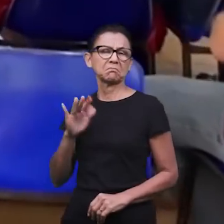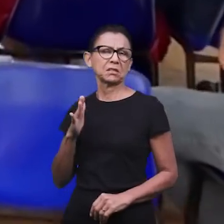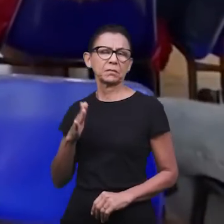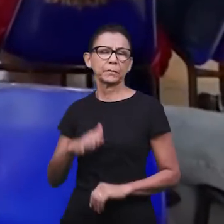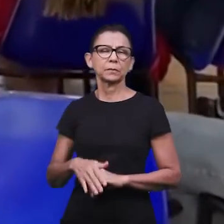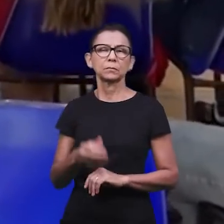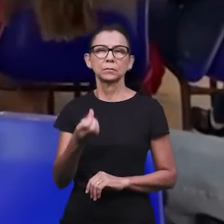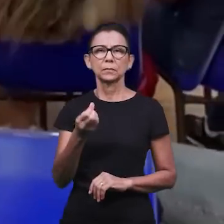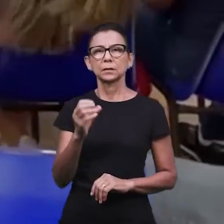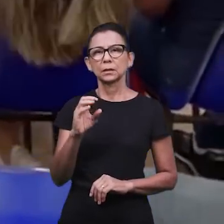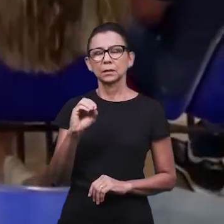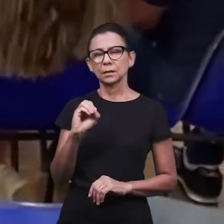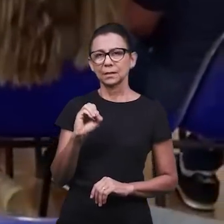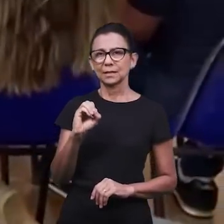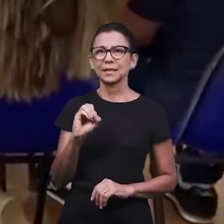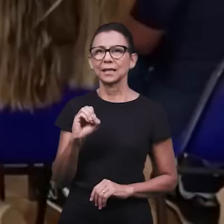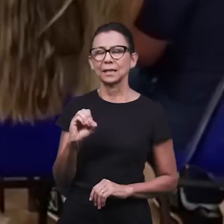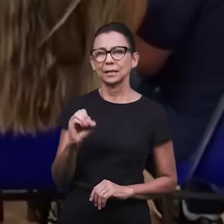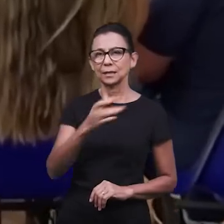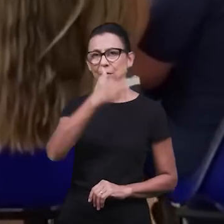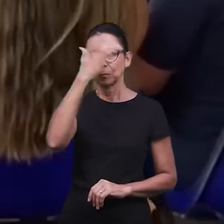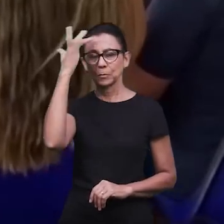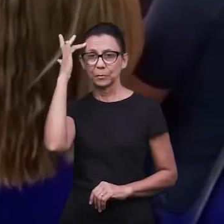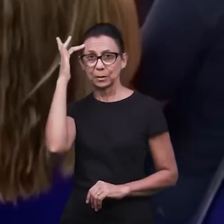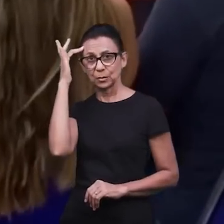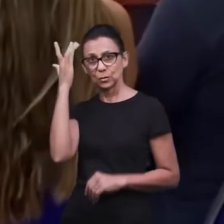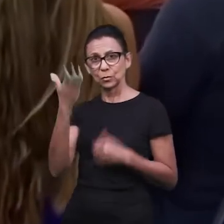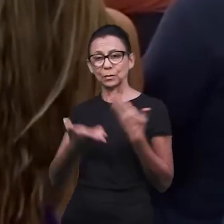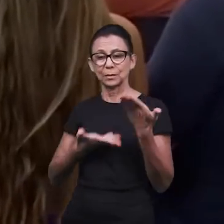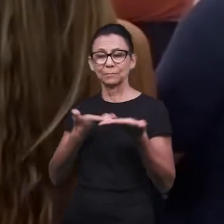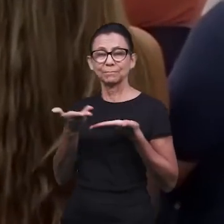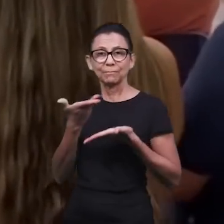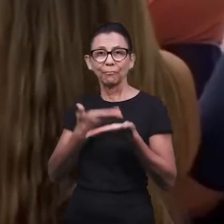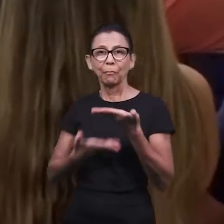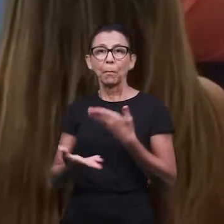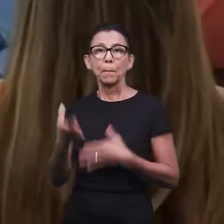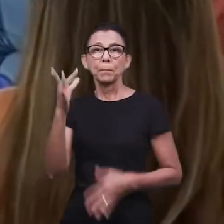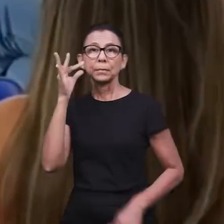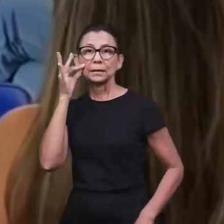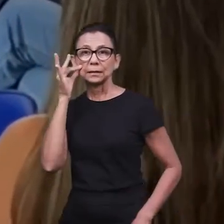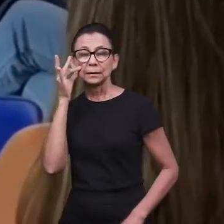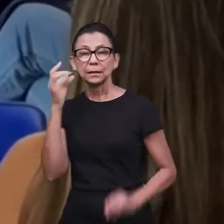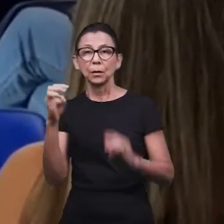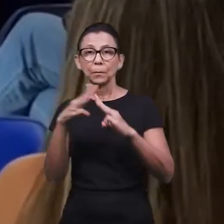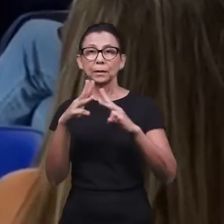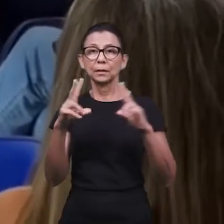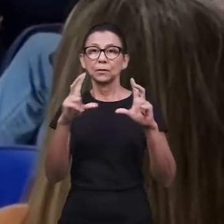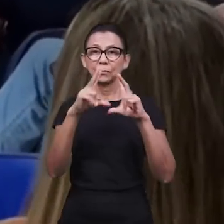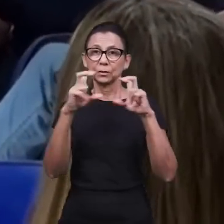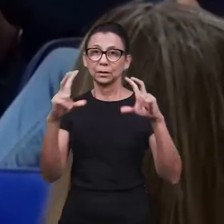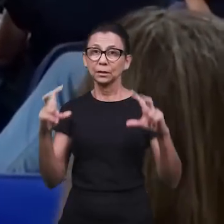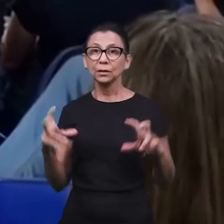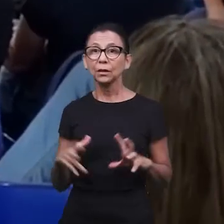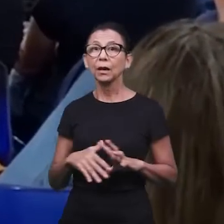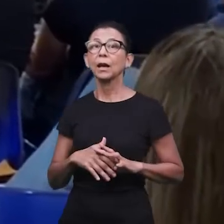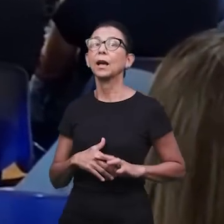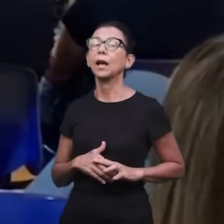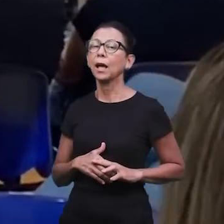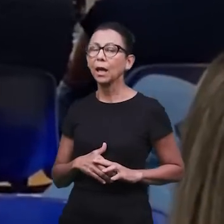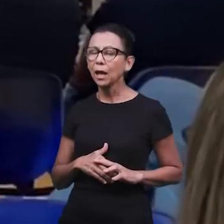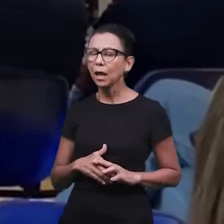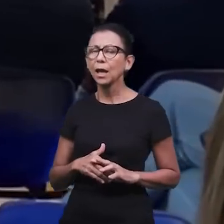Aproximadamente 60 irmãos estão integrados, participando presencialmente no Manaim de Florianópolis. A dinâmica é simples